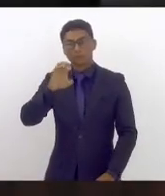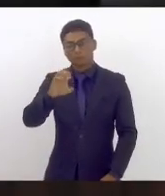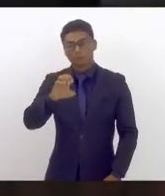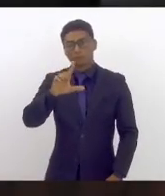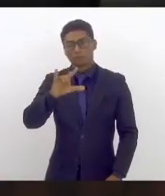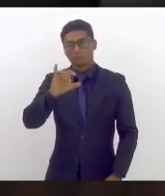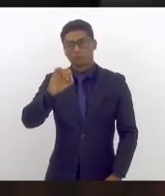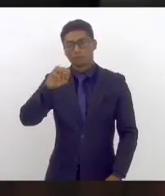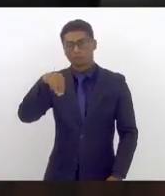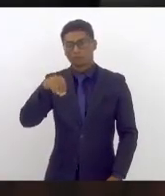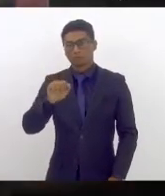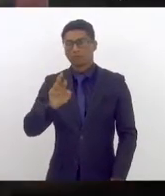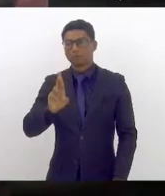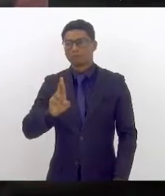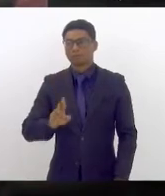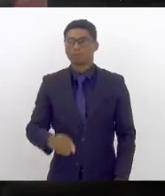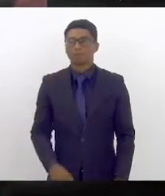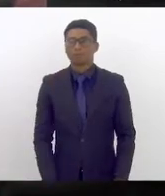Coelho